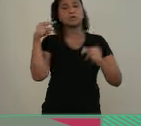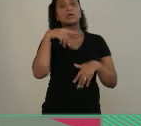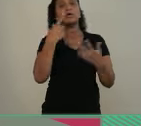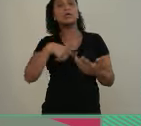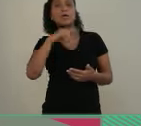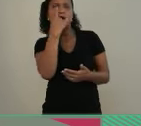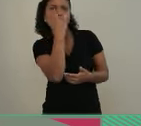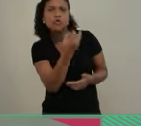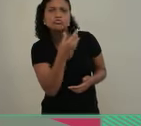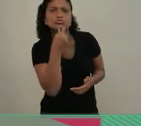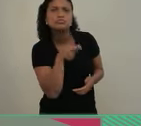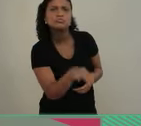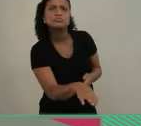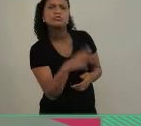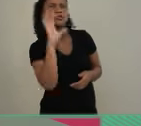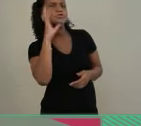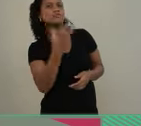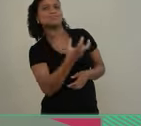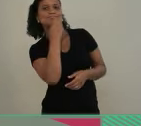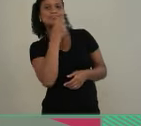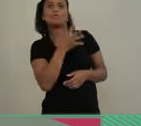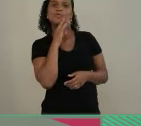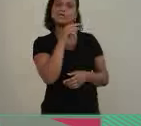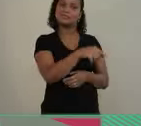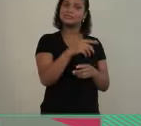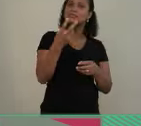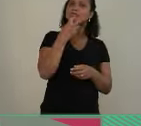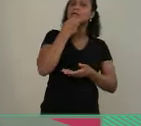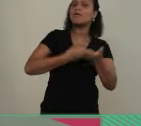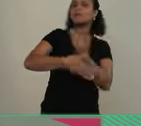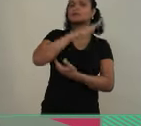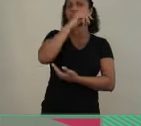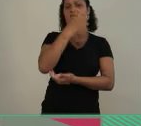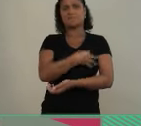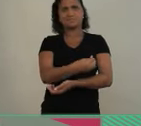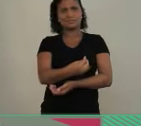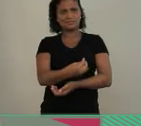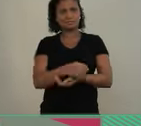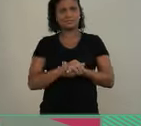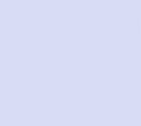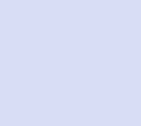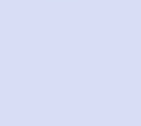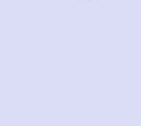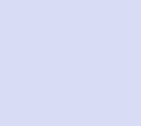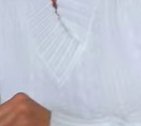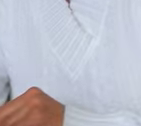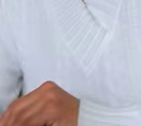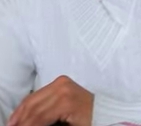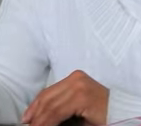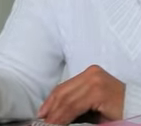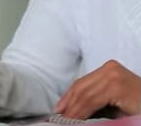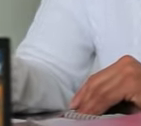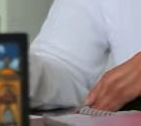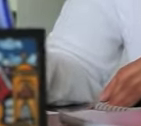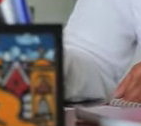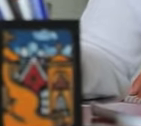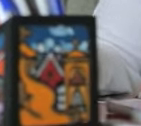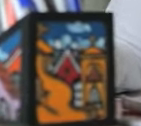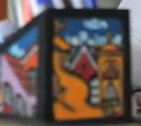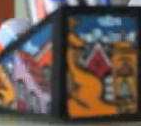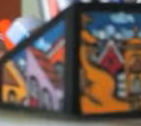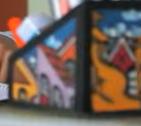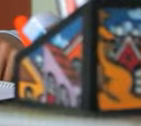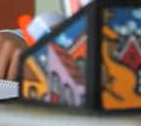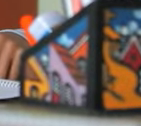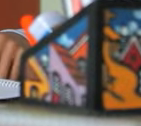e resolveu adotá-lo. Conheça a seguir essa bonita relação mãe e filho. Em uma mesa, Gabriel